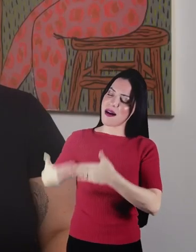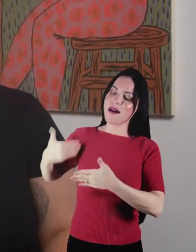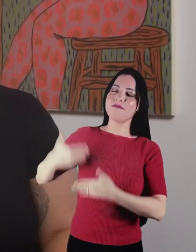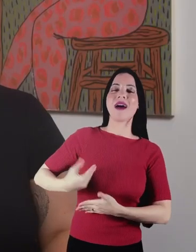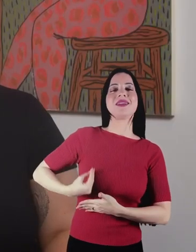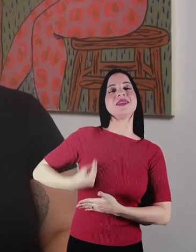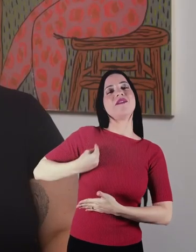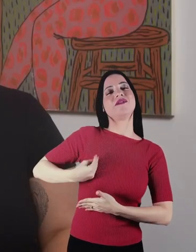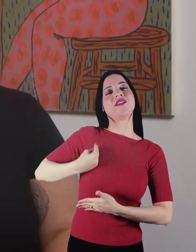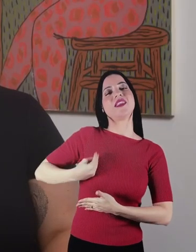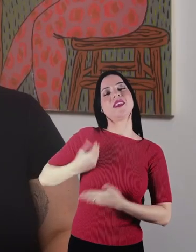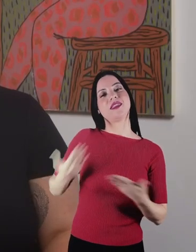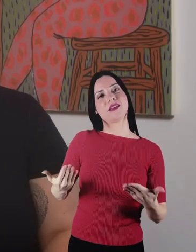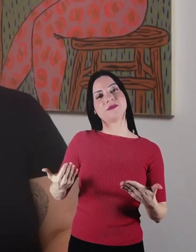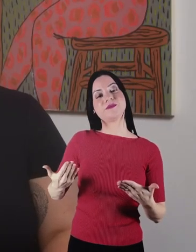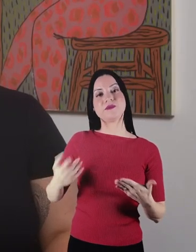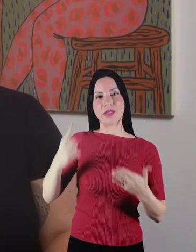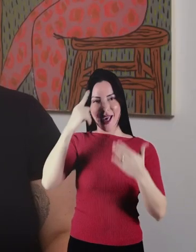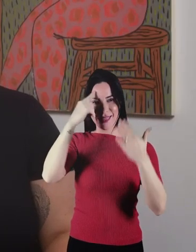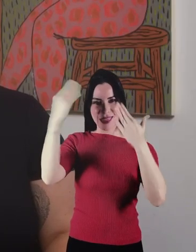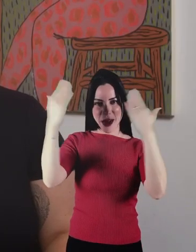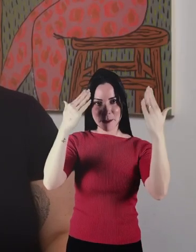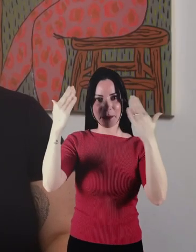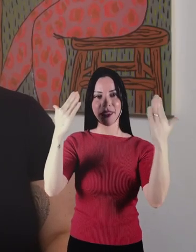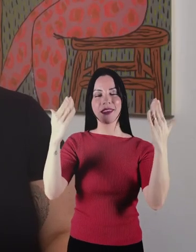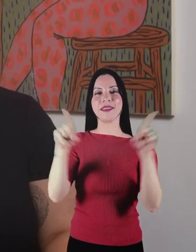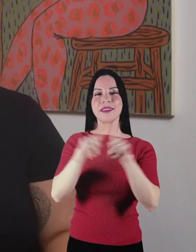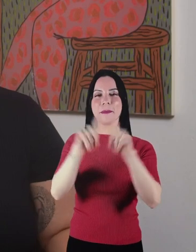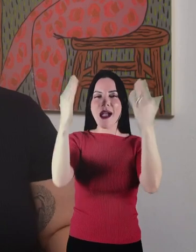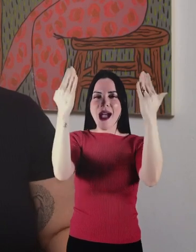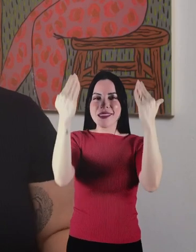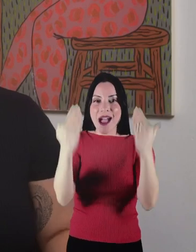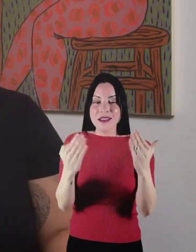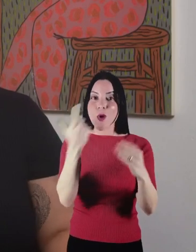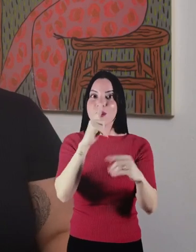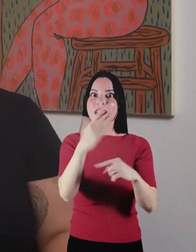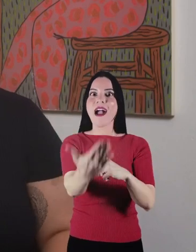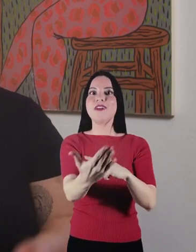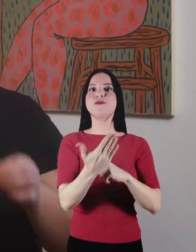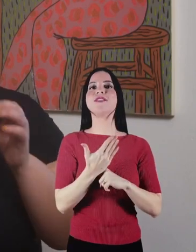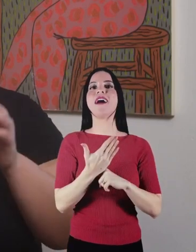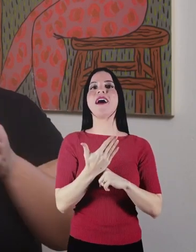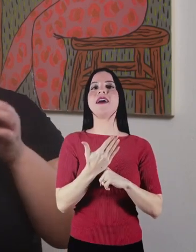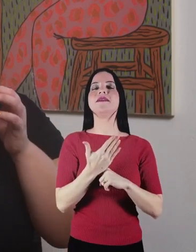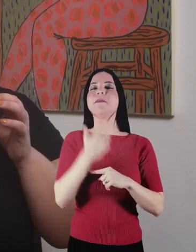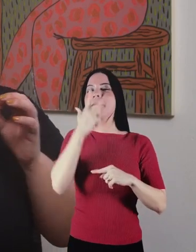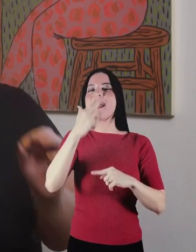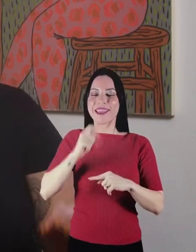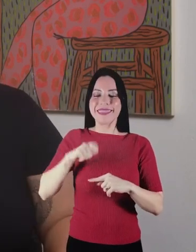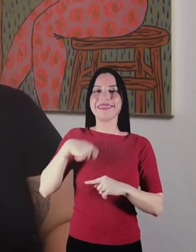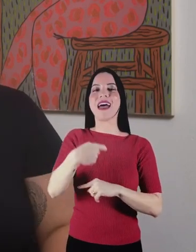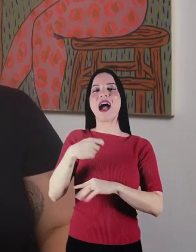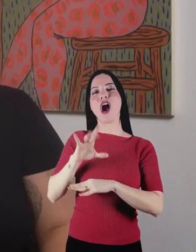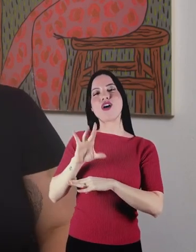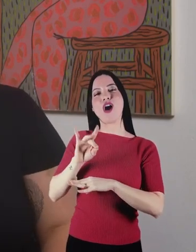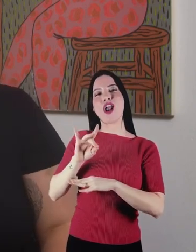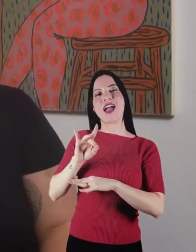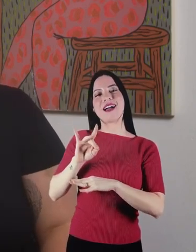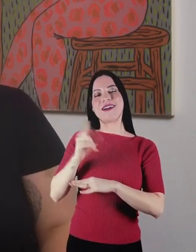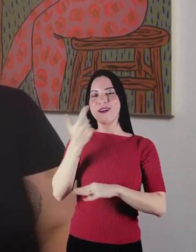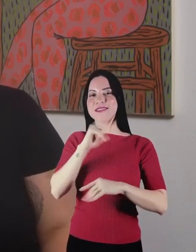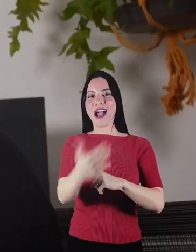E a terapia, né, a análise, ela é um dos espaços dessa colinha e ela é um